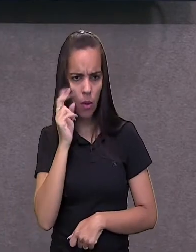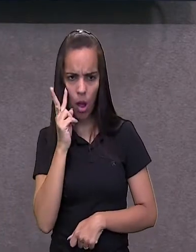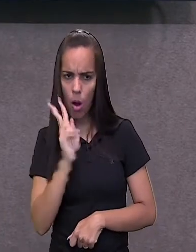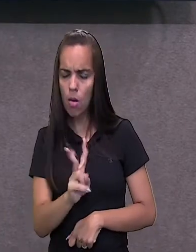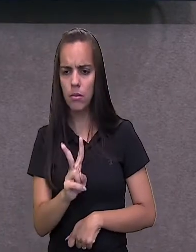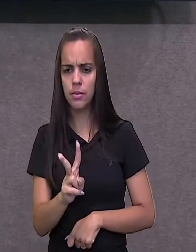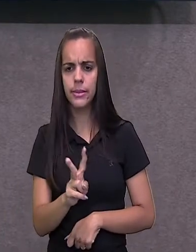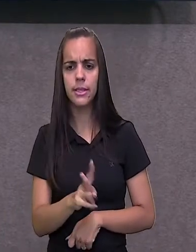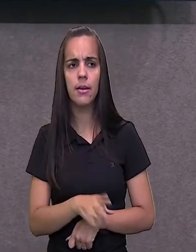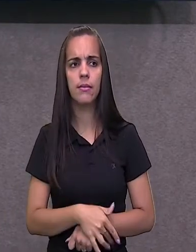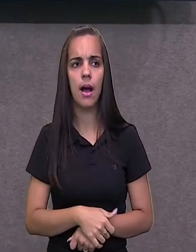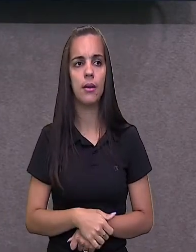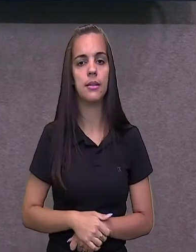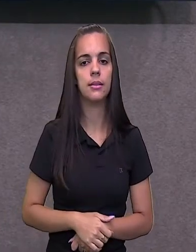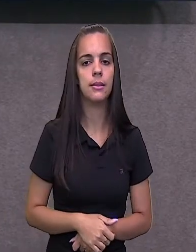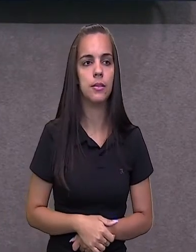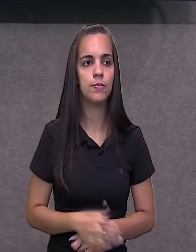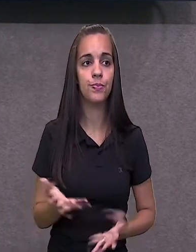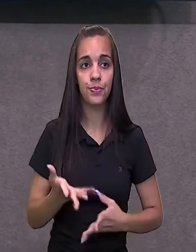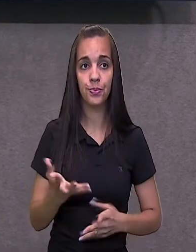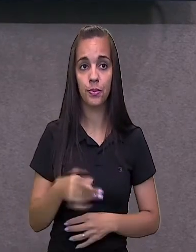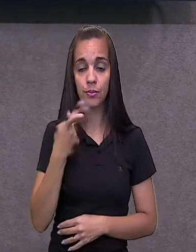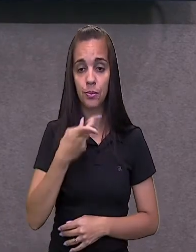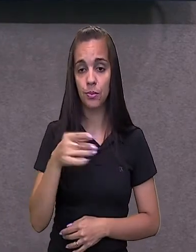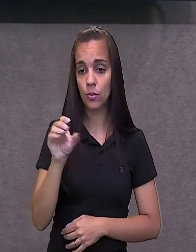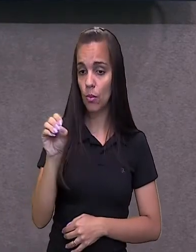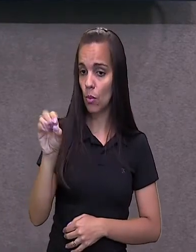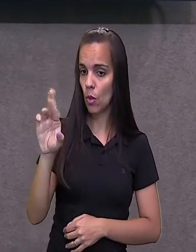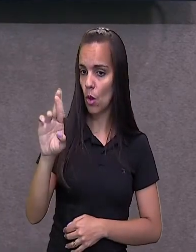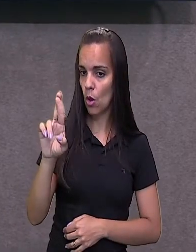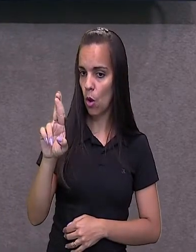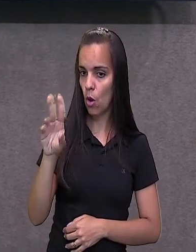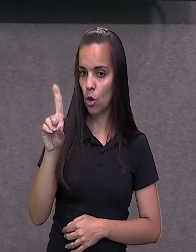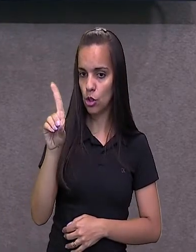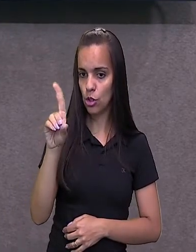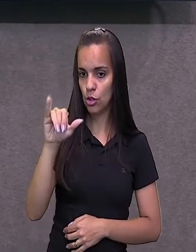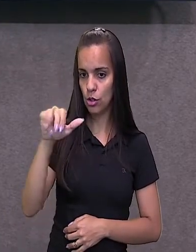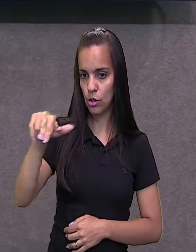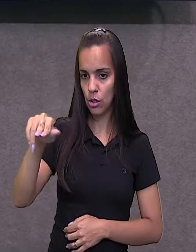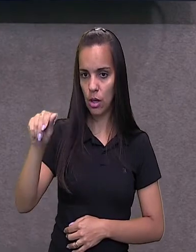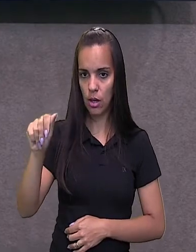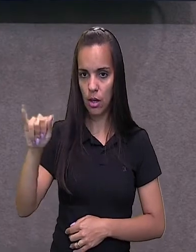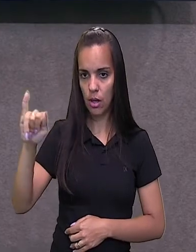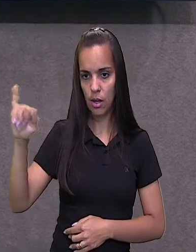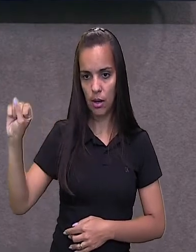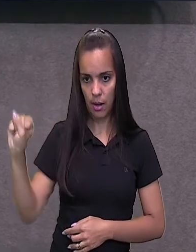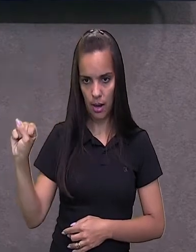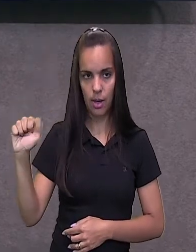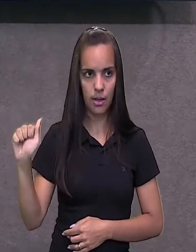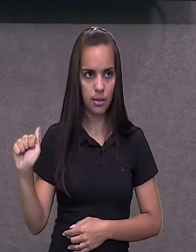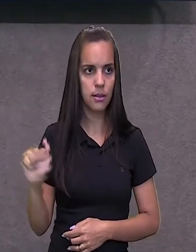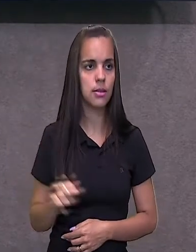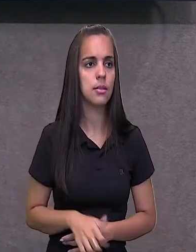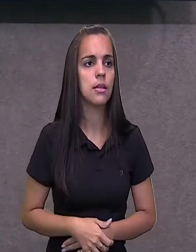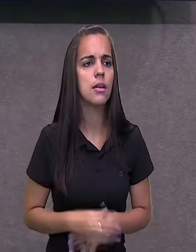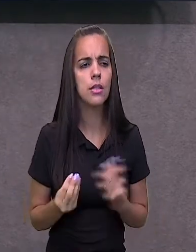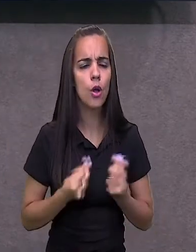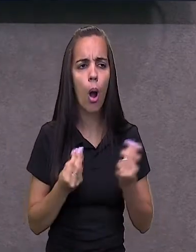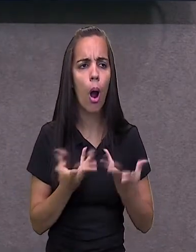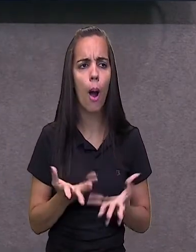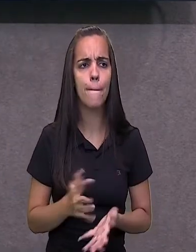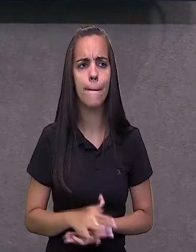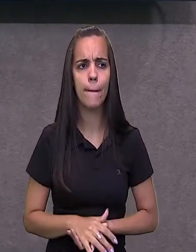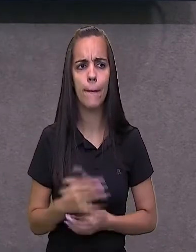essa dica aí. Agora, quando eu falo numerais ordinais, lembra, ordinais